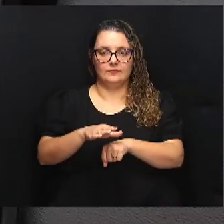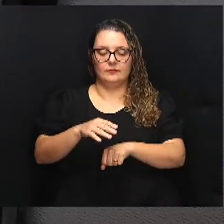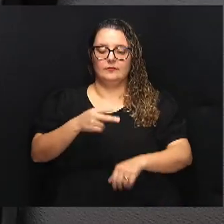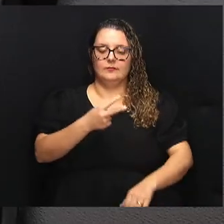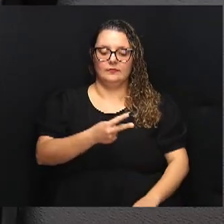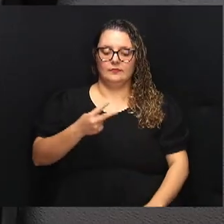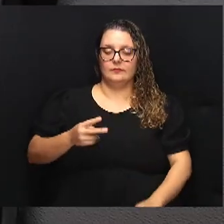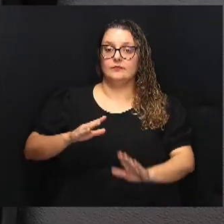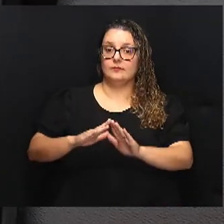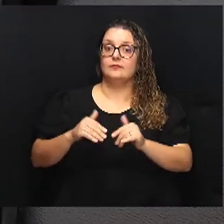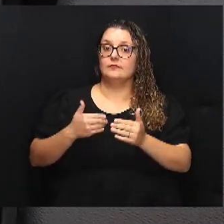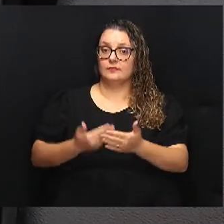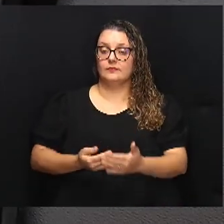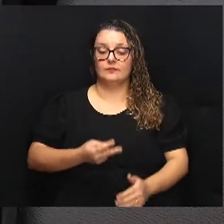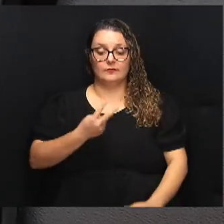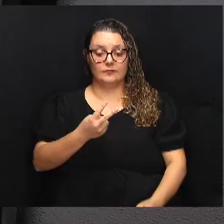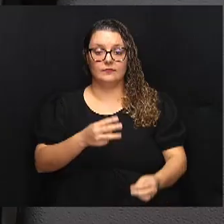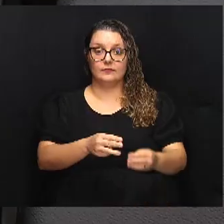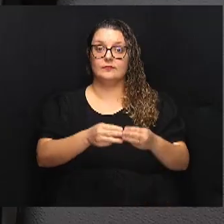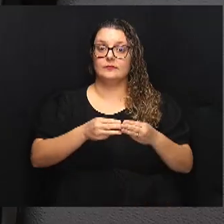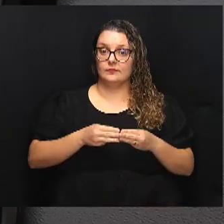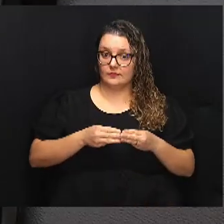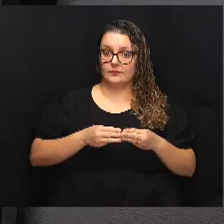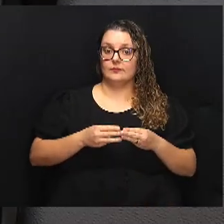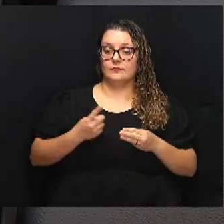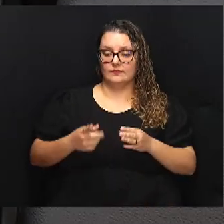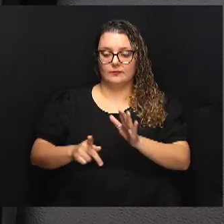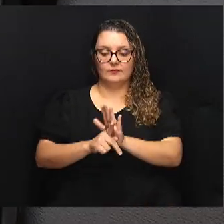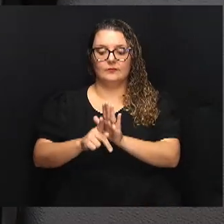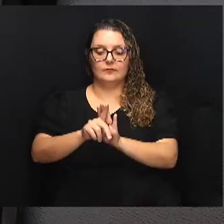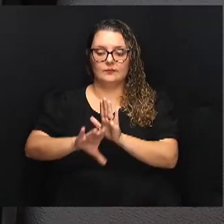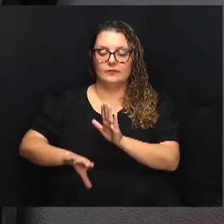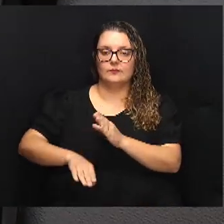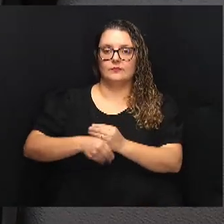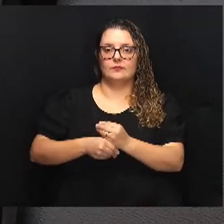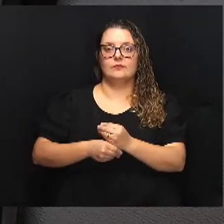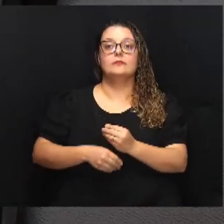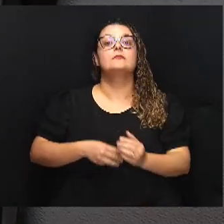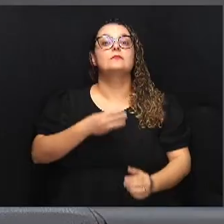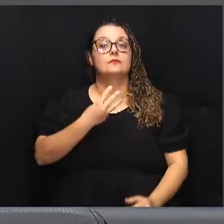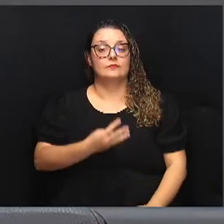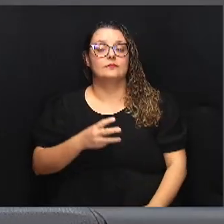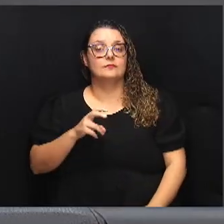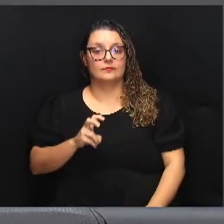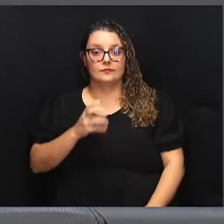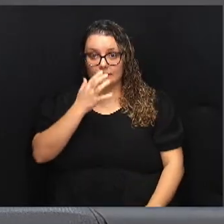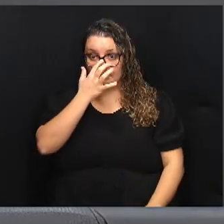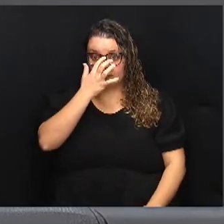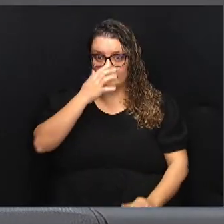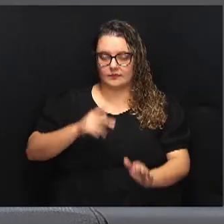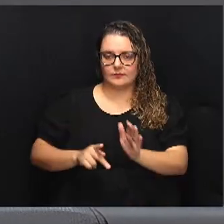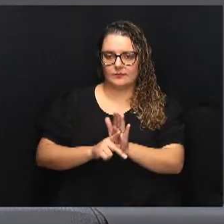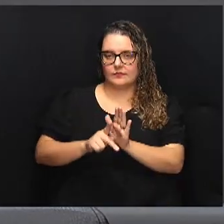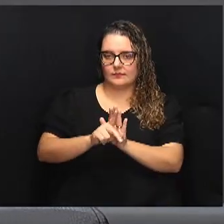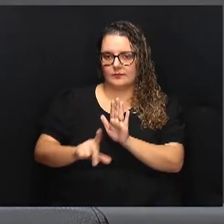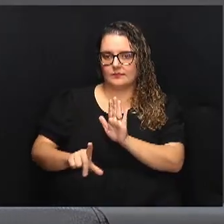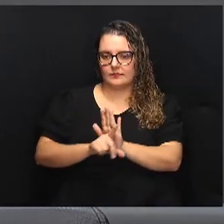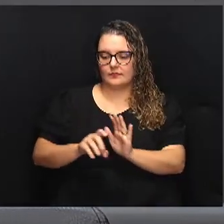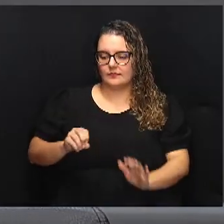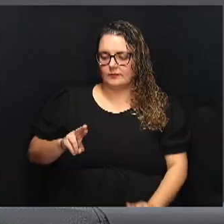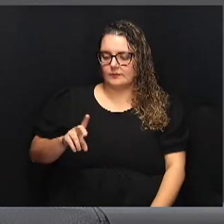22 requerimentos, 2 moções, 1 projeto de lei complementar e 35 projetos de lei